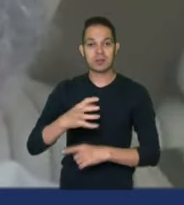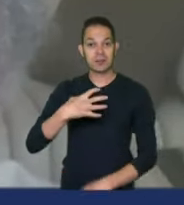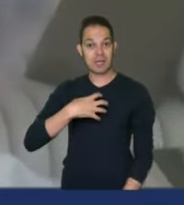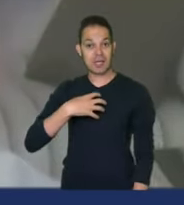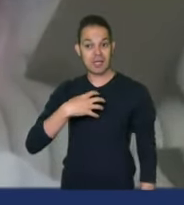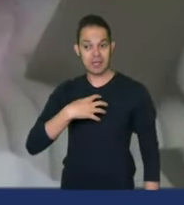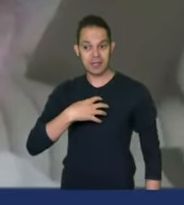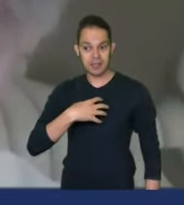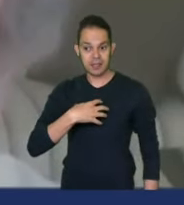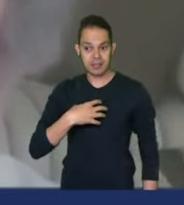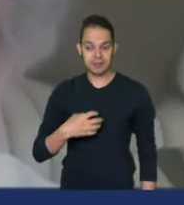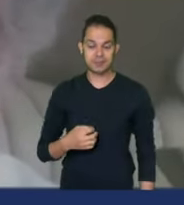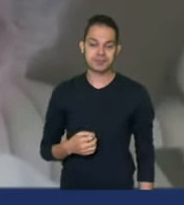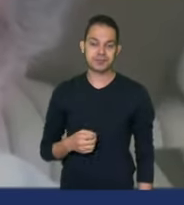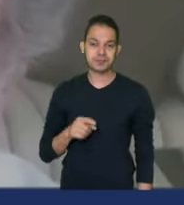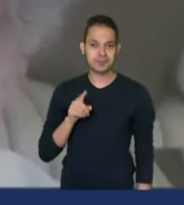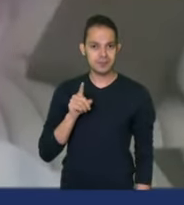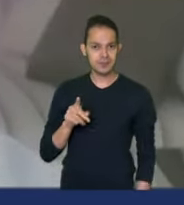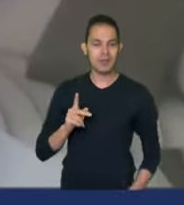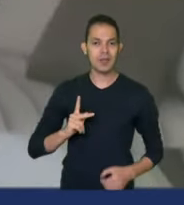na Bahia, a Petrobras